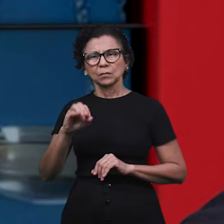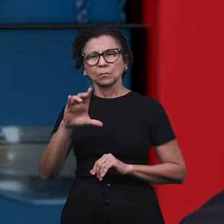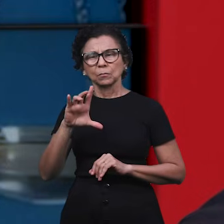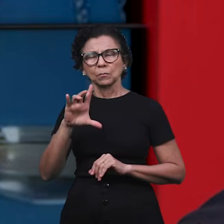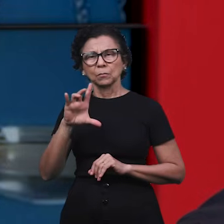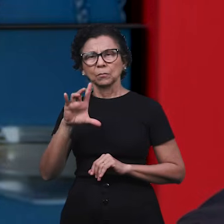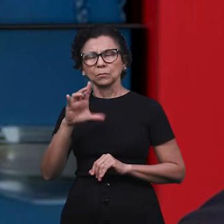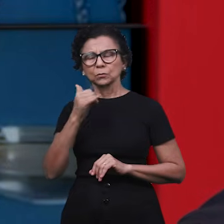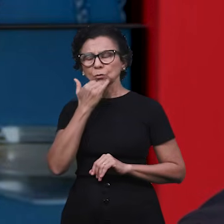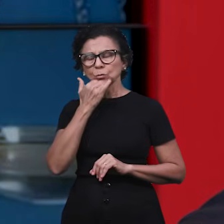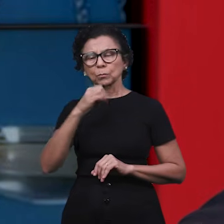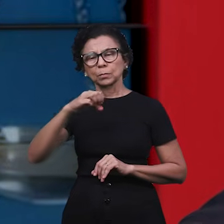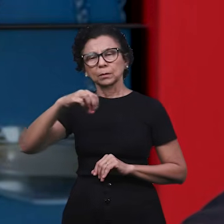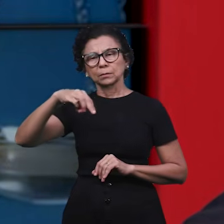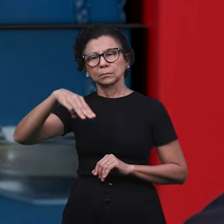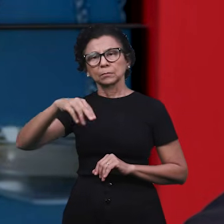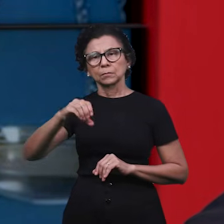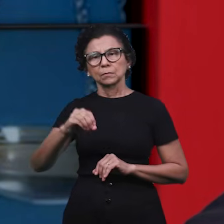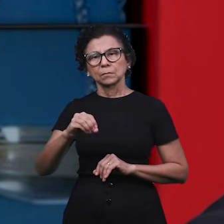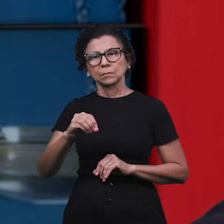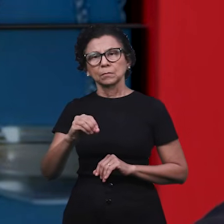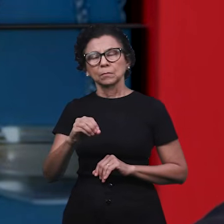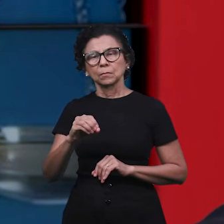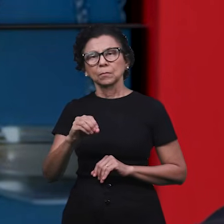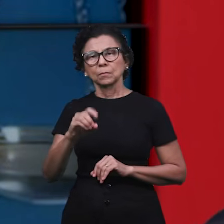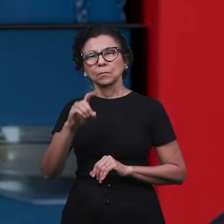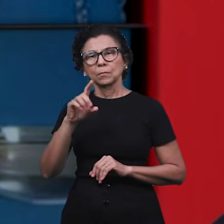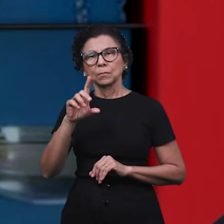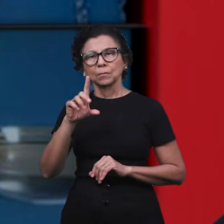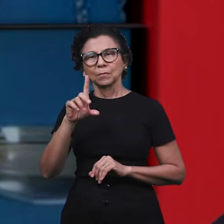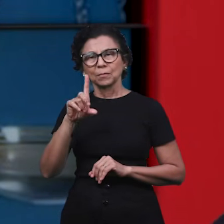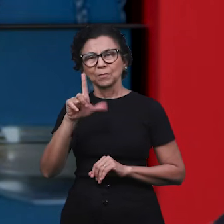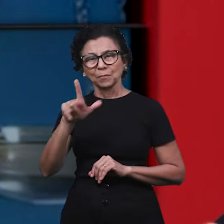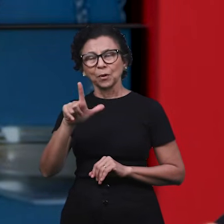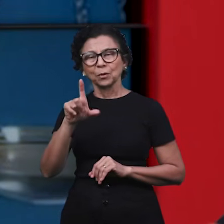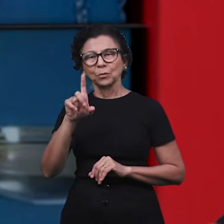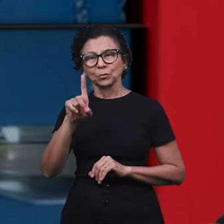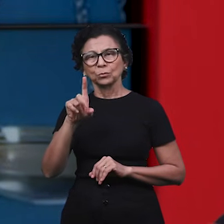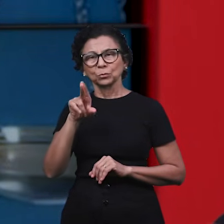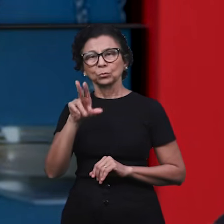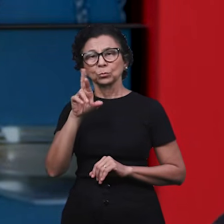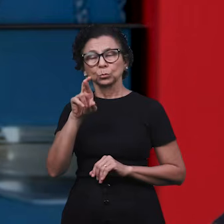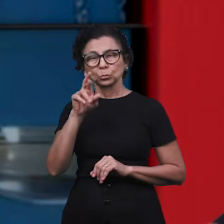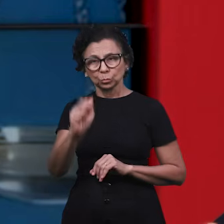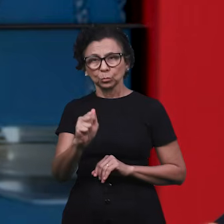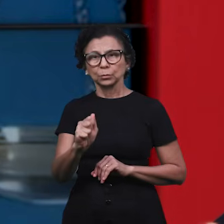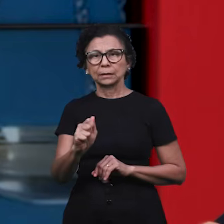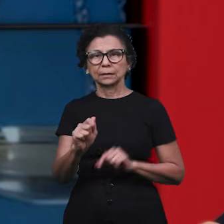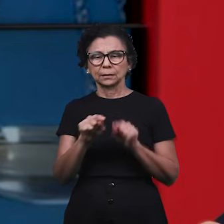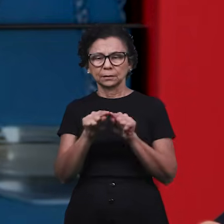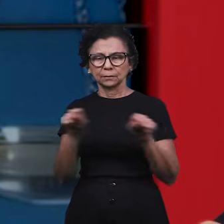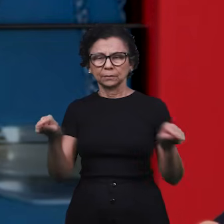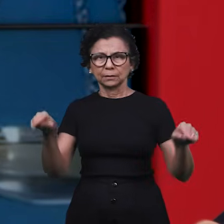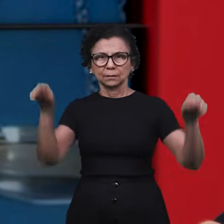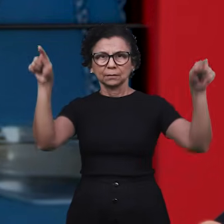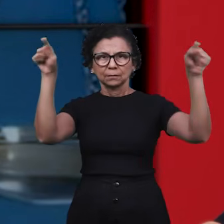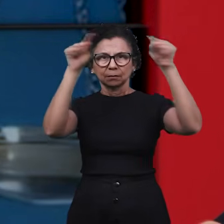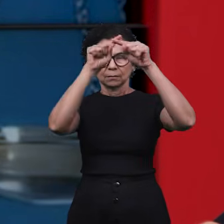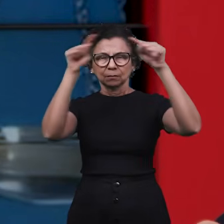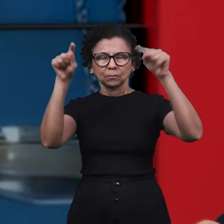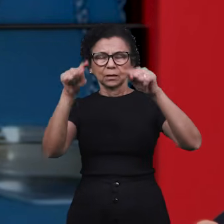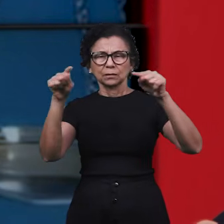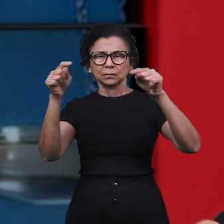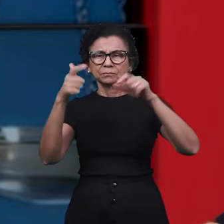é o principal ali, que a mensagem é o principal, mas ele é importantíssimo para apontar